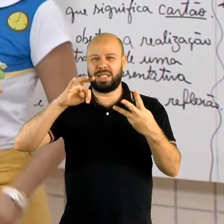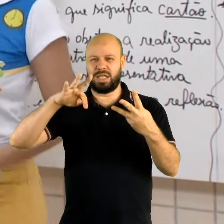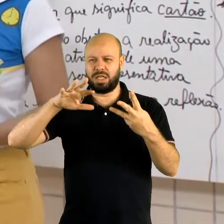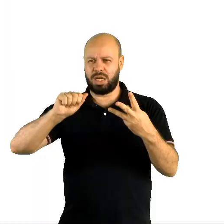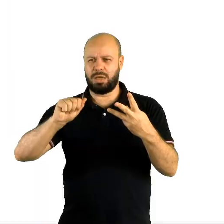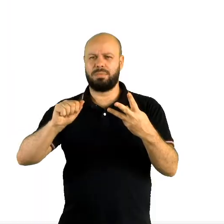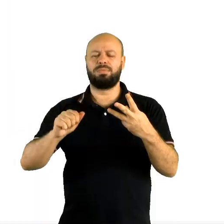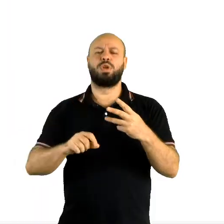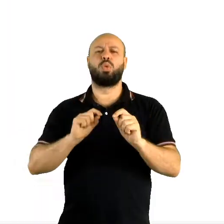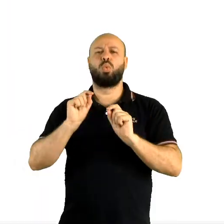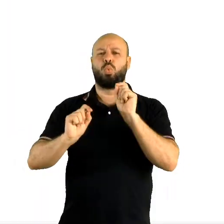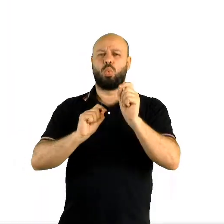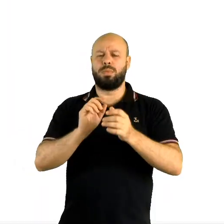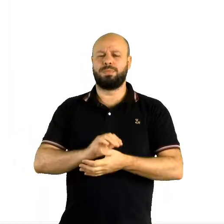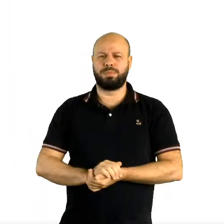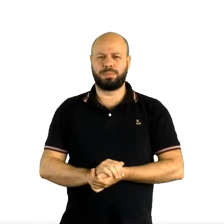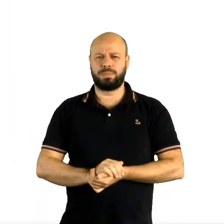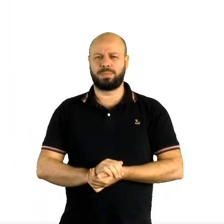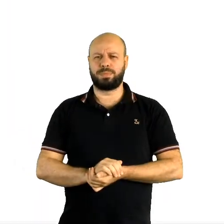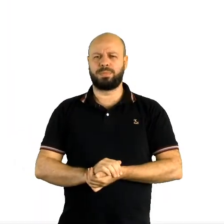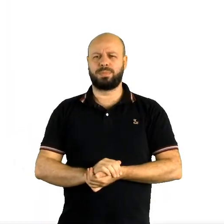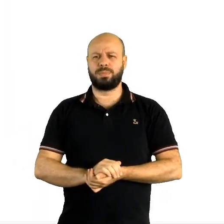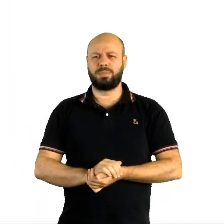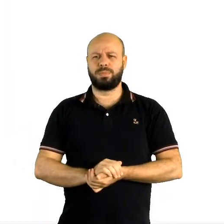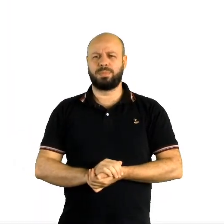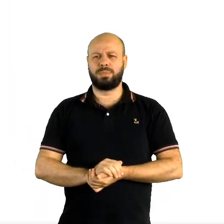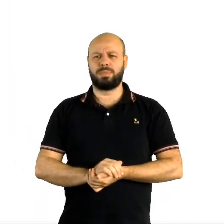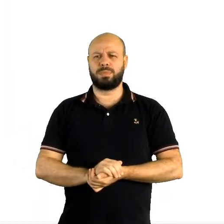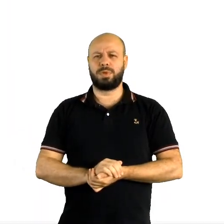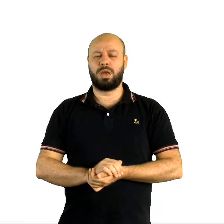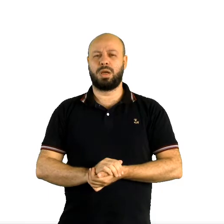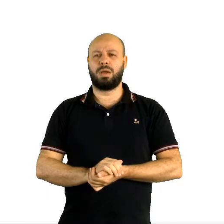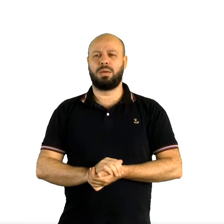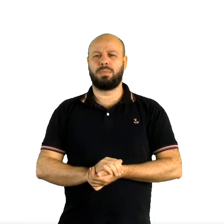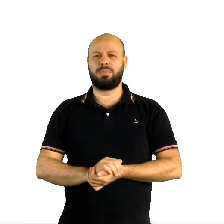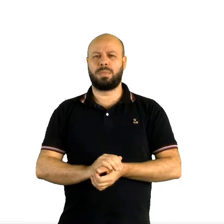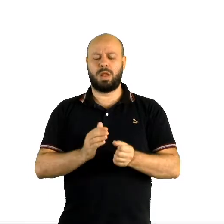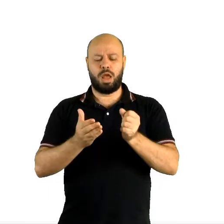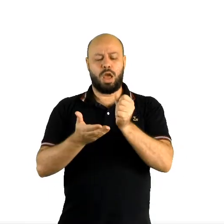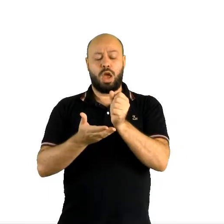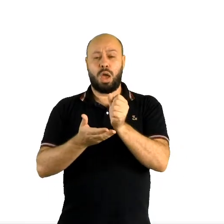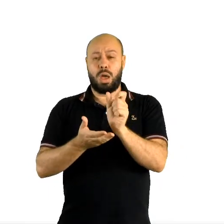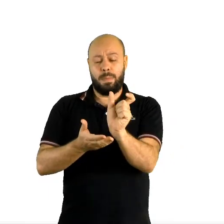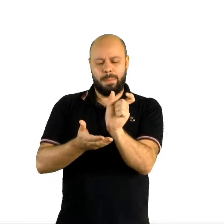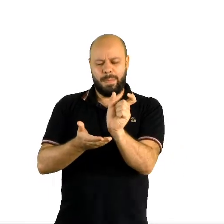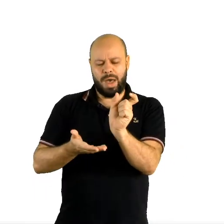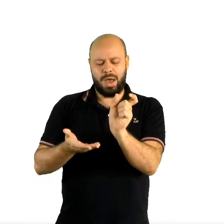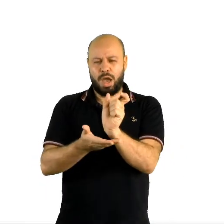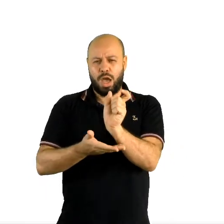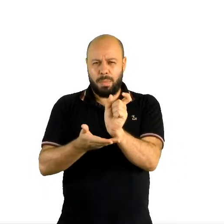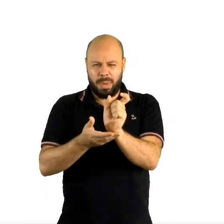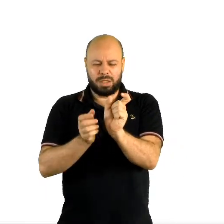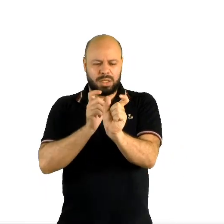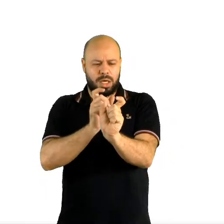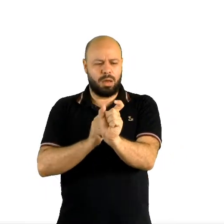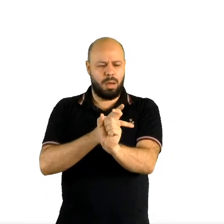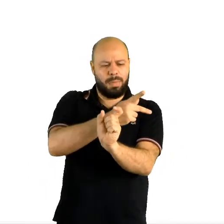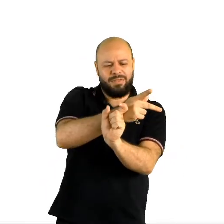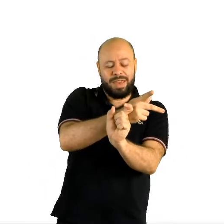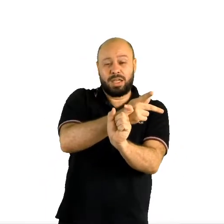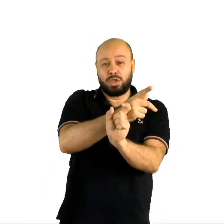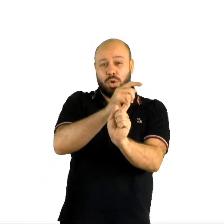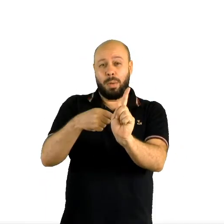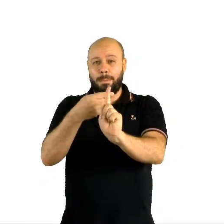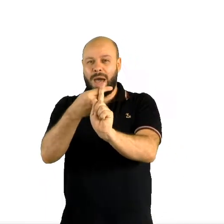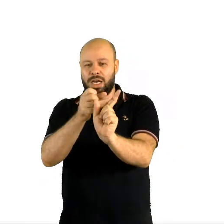Derivação parasintética, o que ela é? Inclusão de prefixo mais sufixo à palavra.